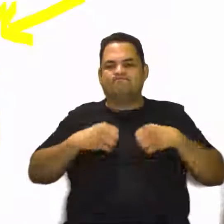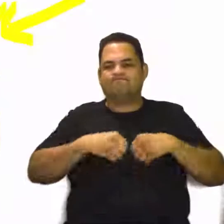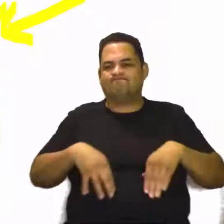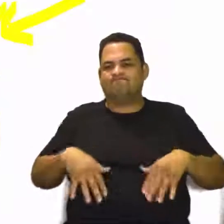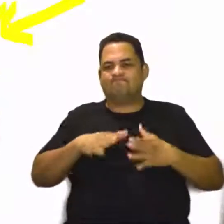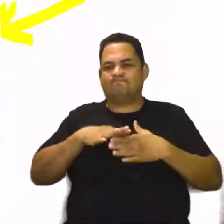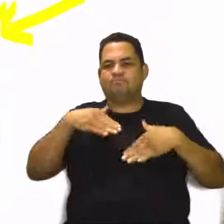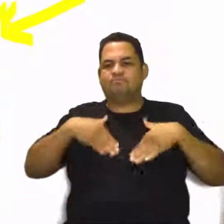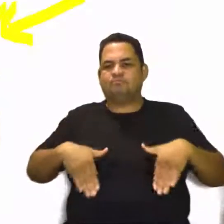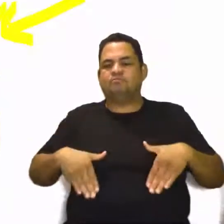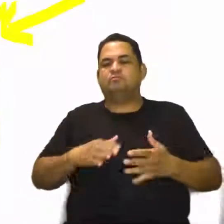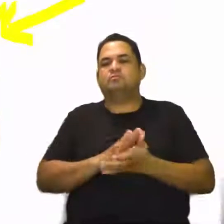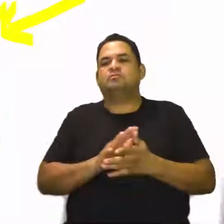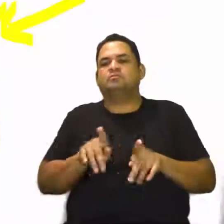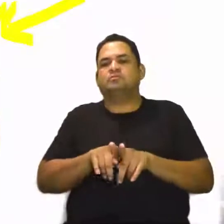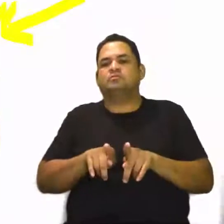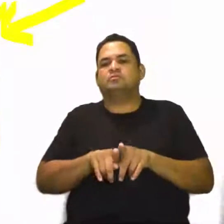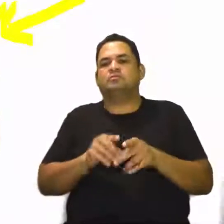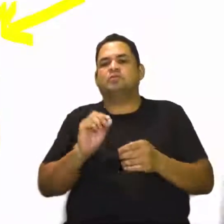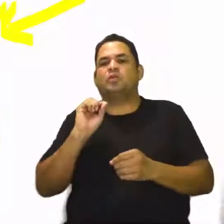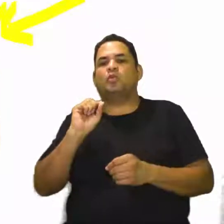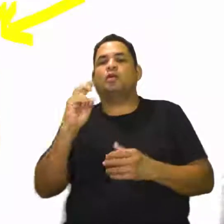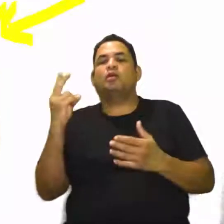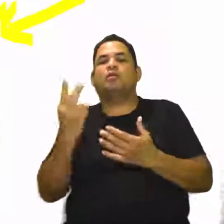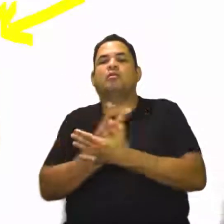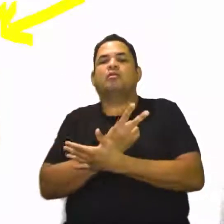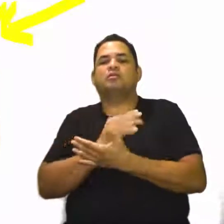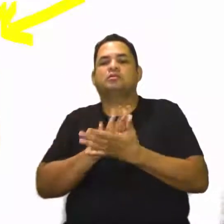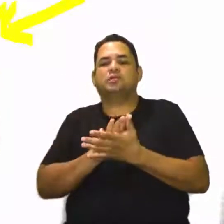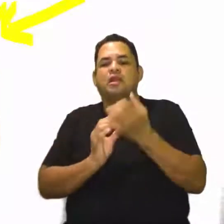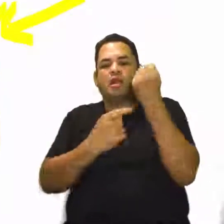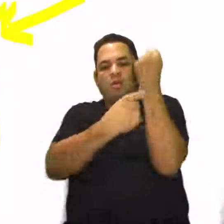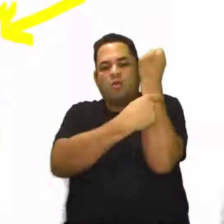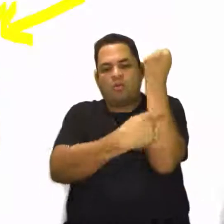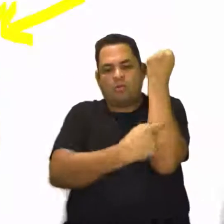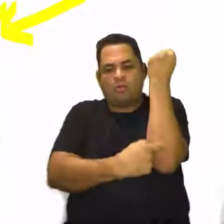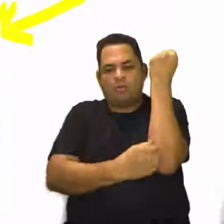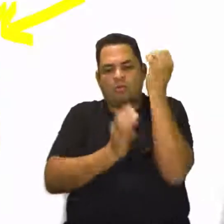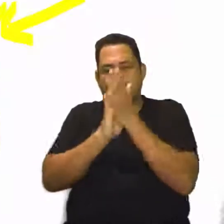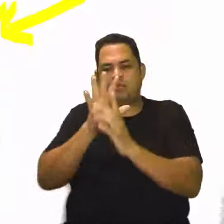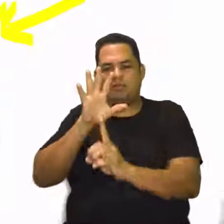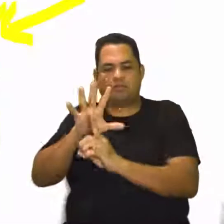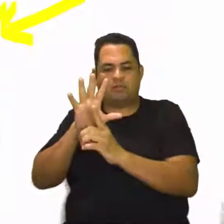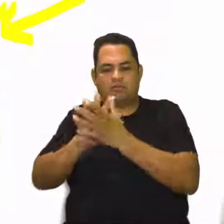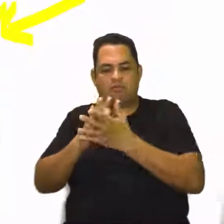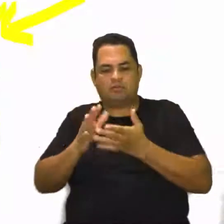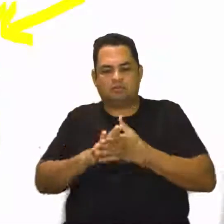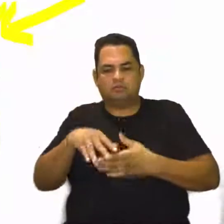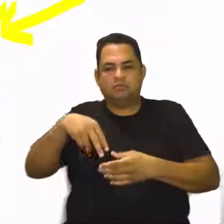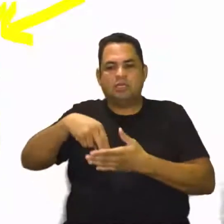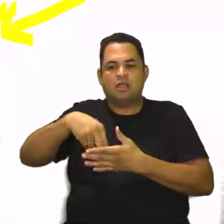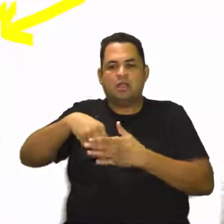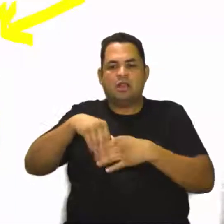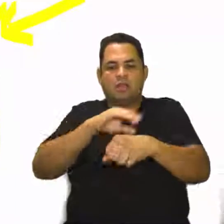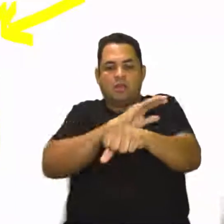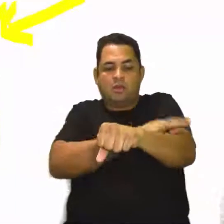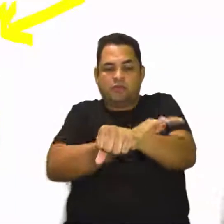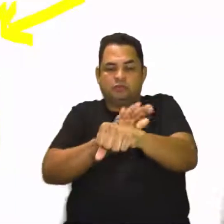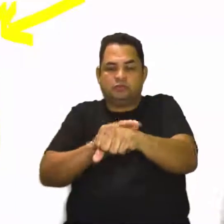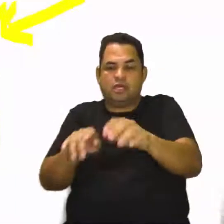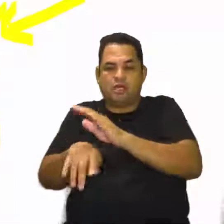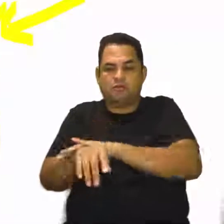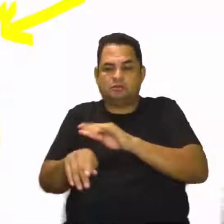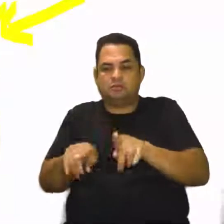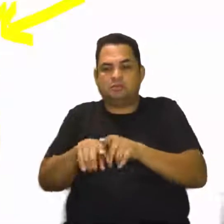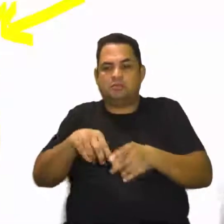meu sistema nervoso, e que o que acontecer na minha coluna vai influenciar nos meus membros superiores e nos